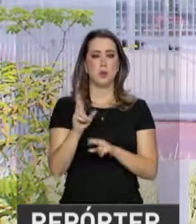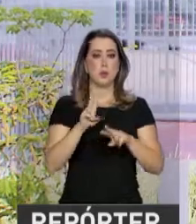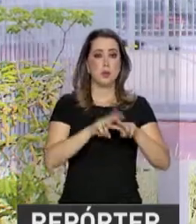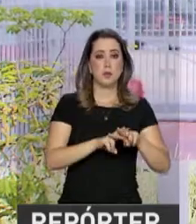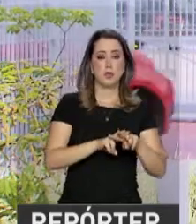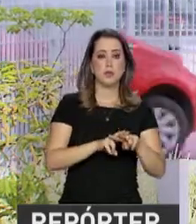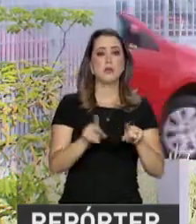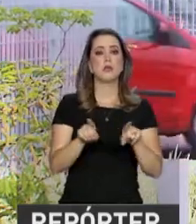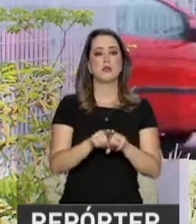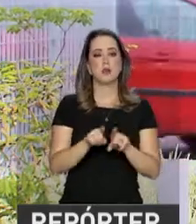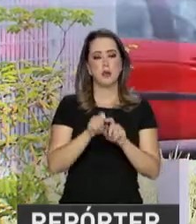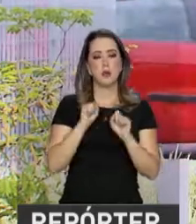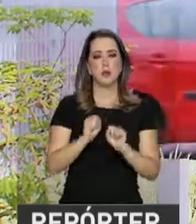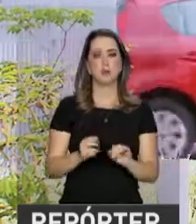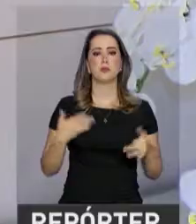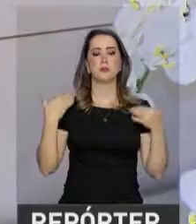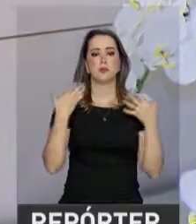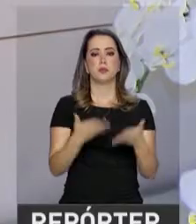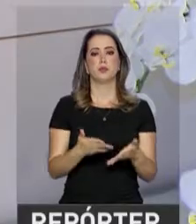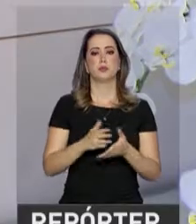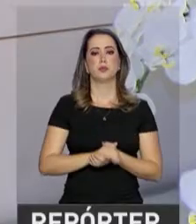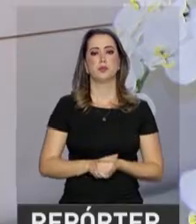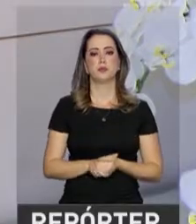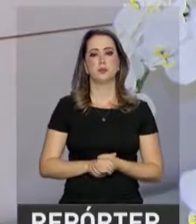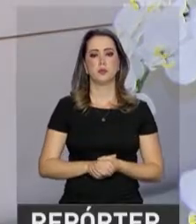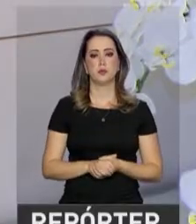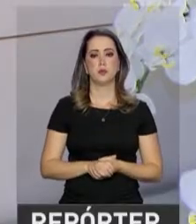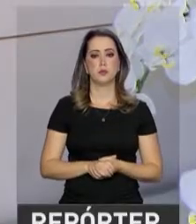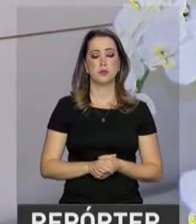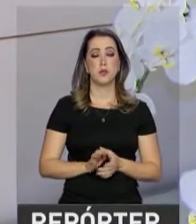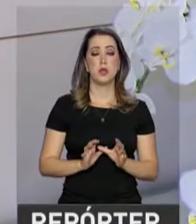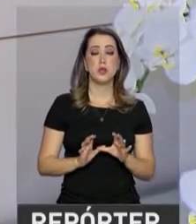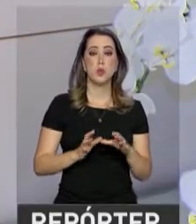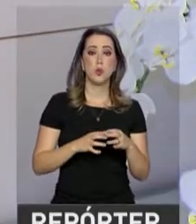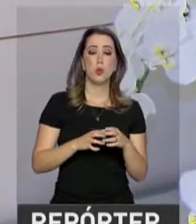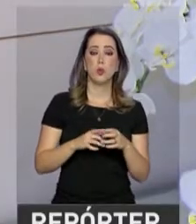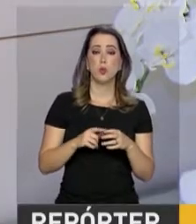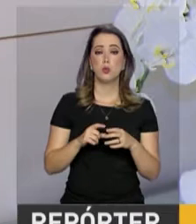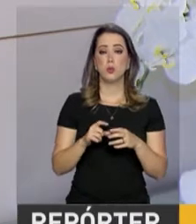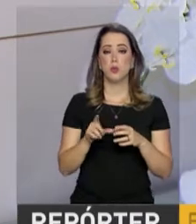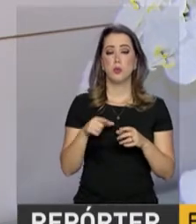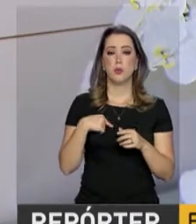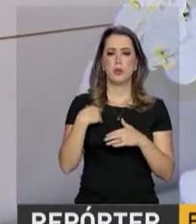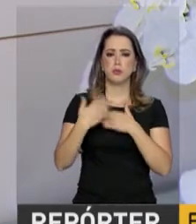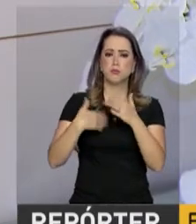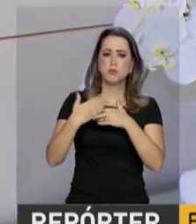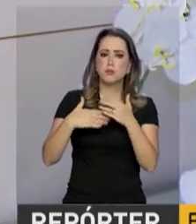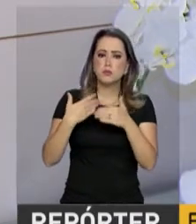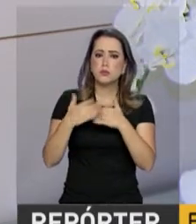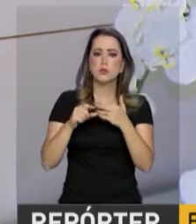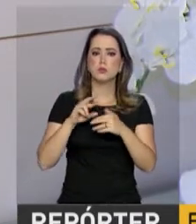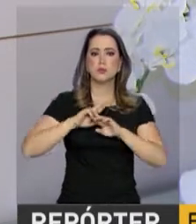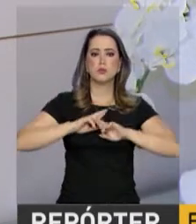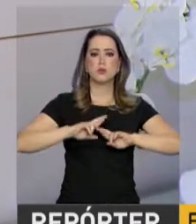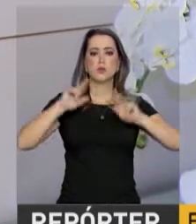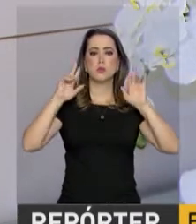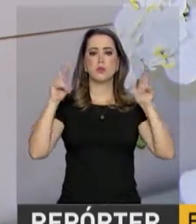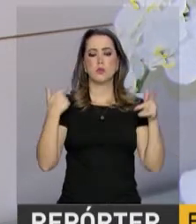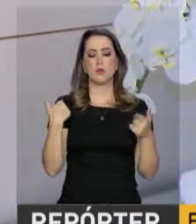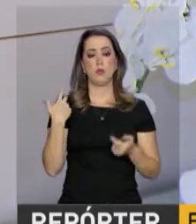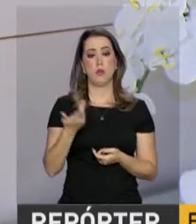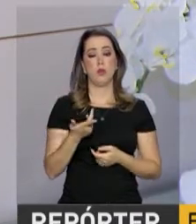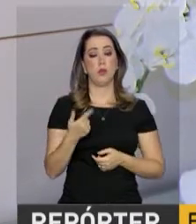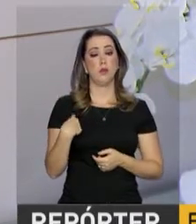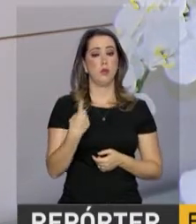também podem participar esse público vem seja ele tem uma trajetória é diferenciada